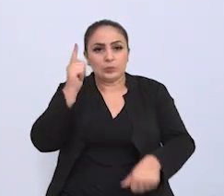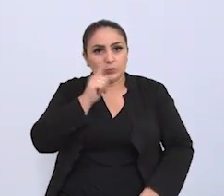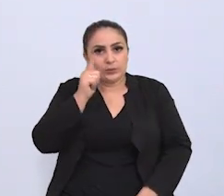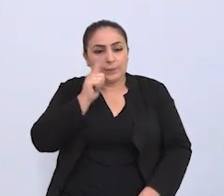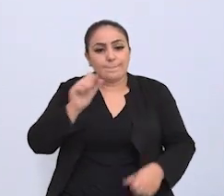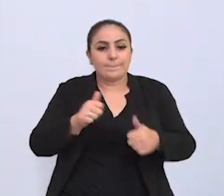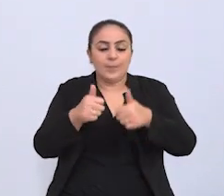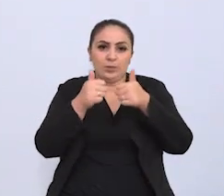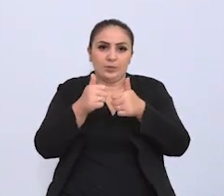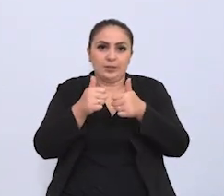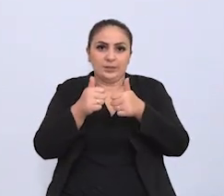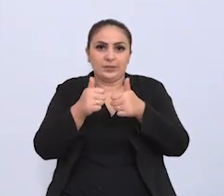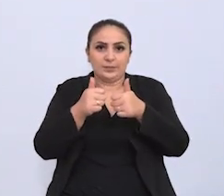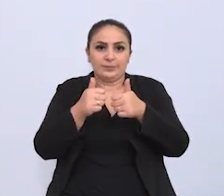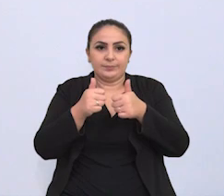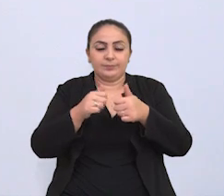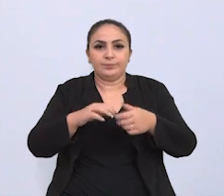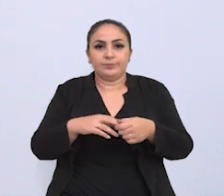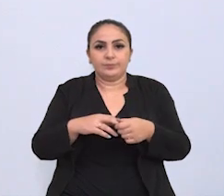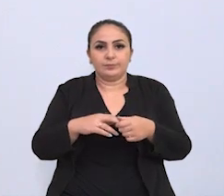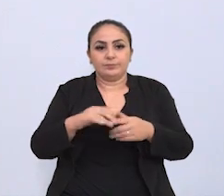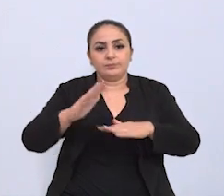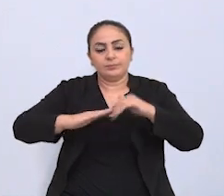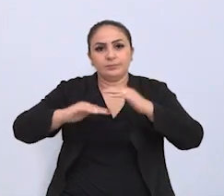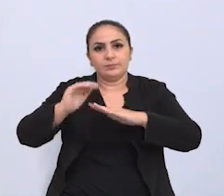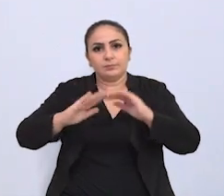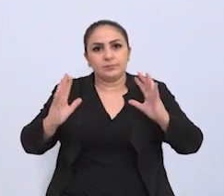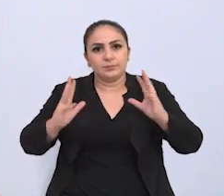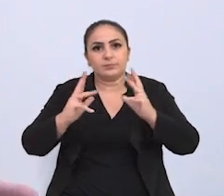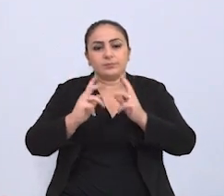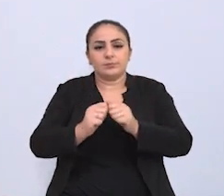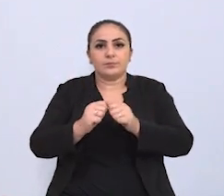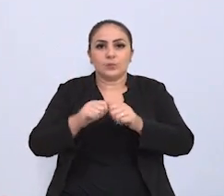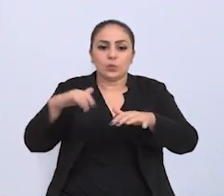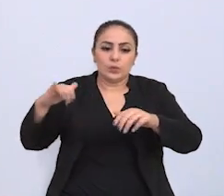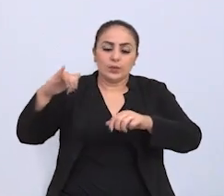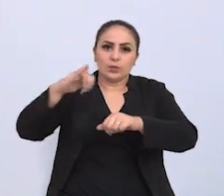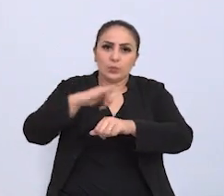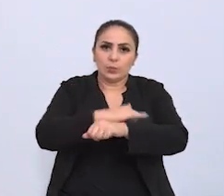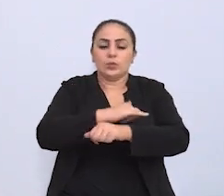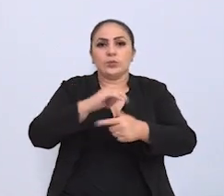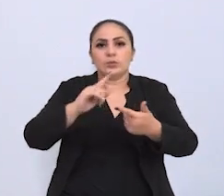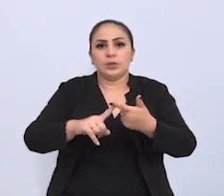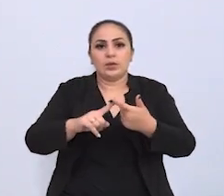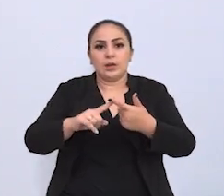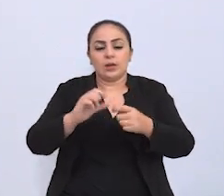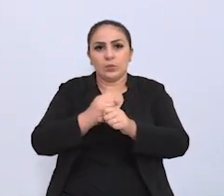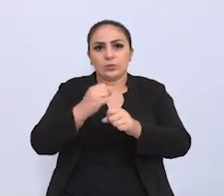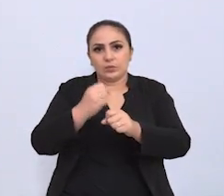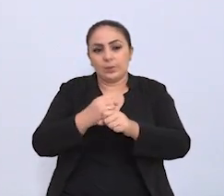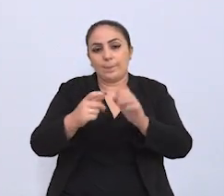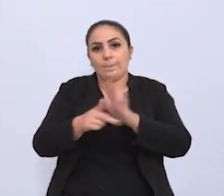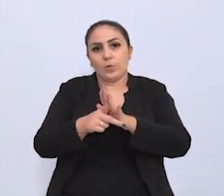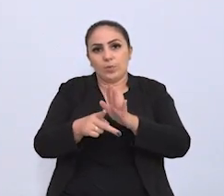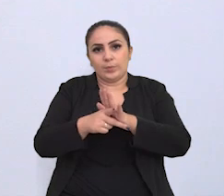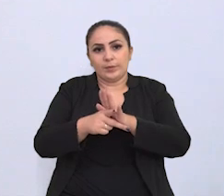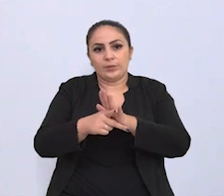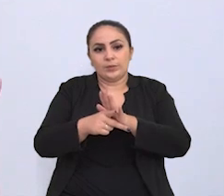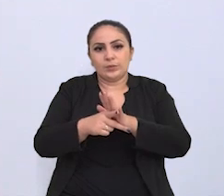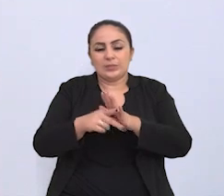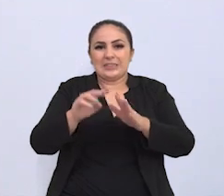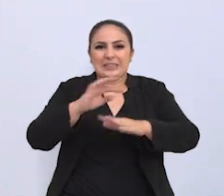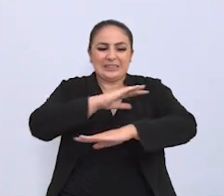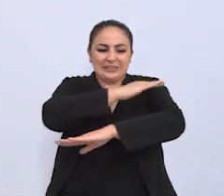trânsito melhore a construção do aeroporto a construção dos